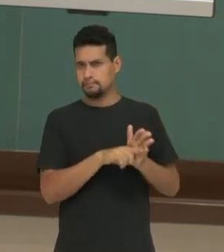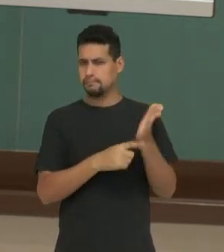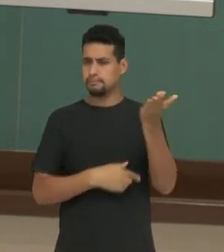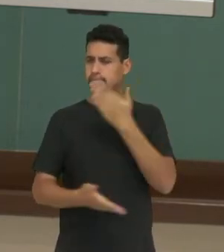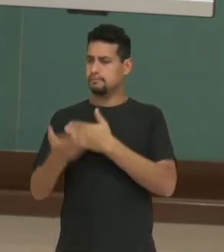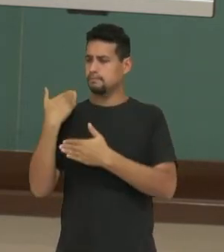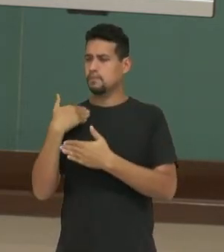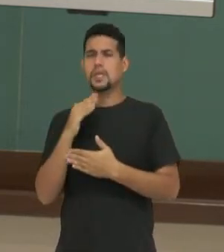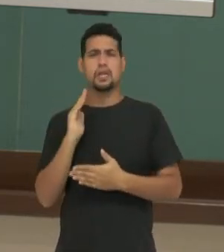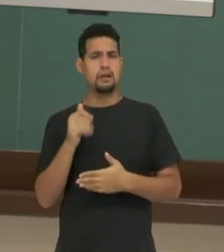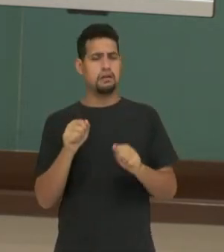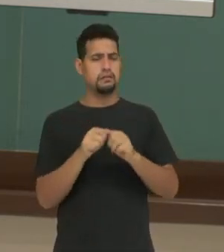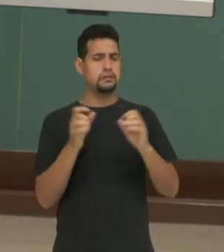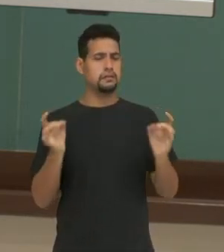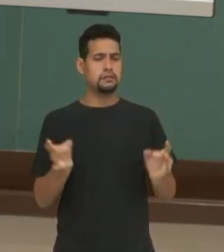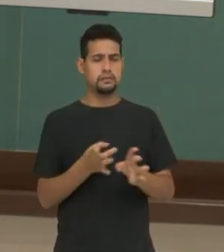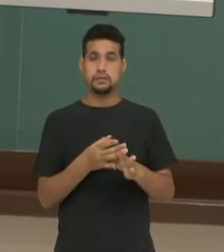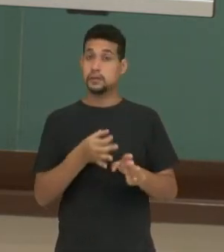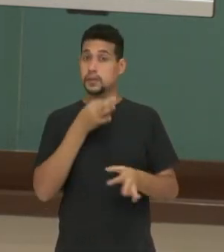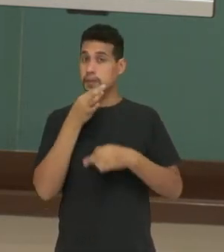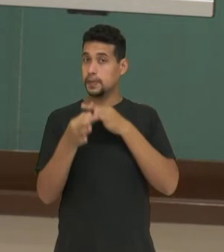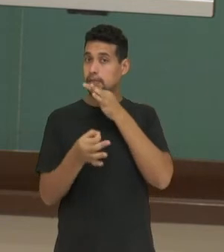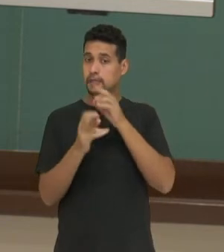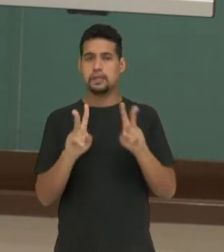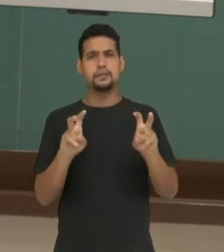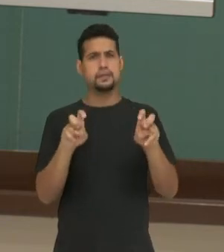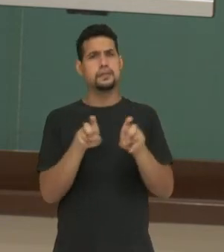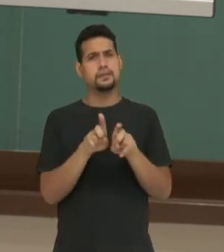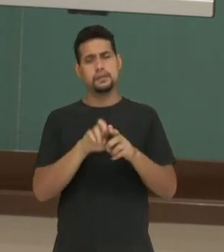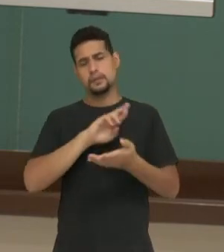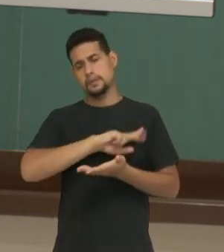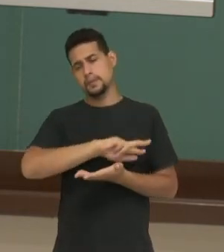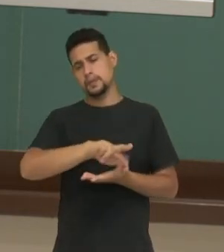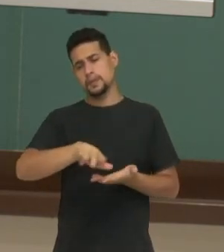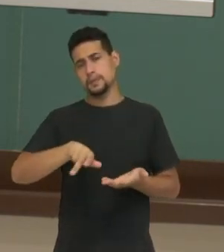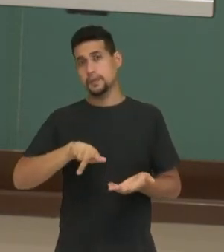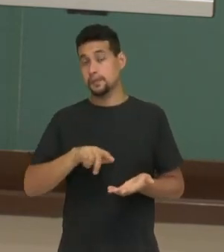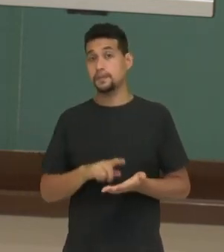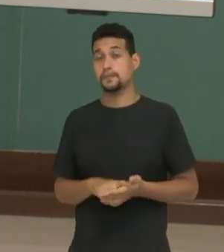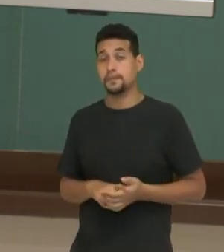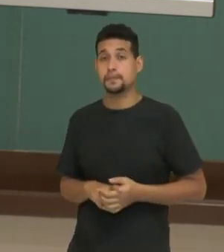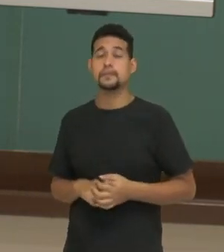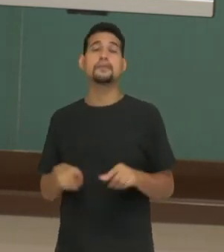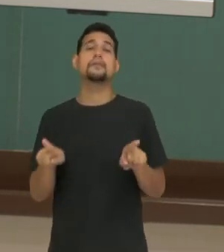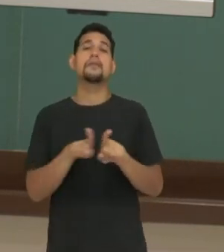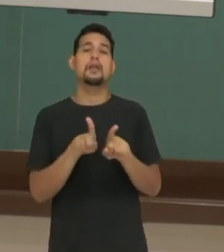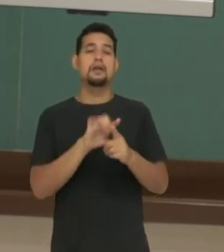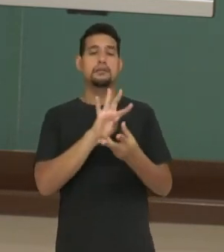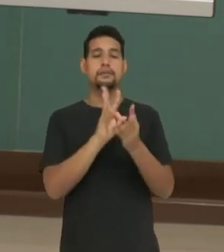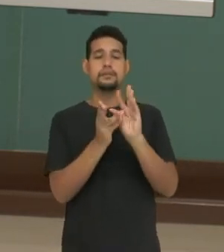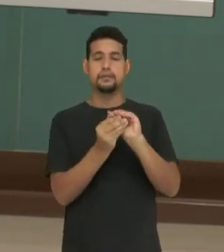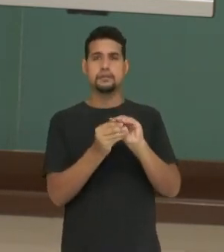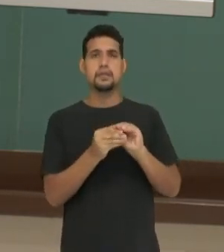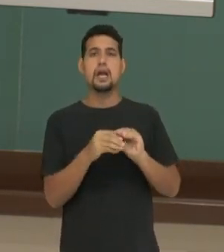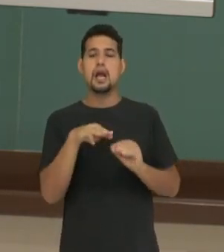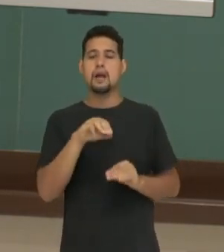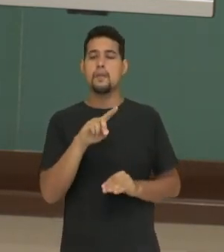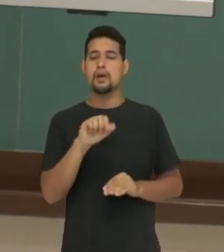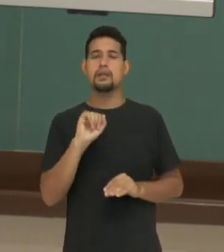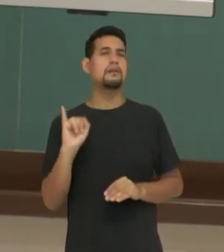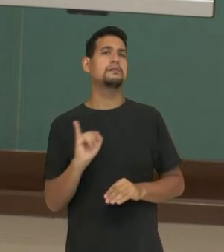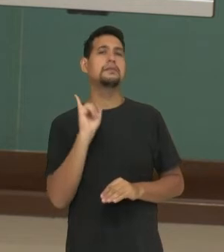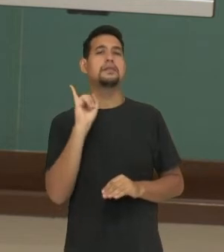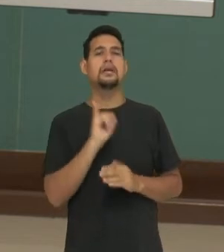anteriormente realizadas, a opinião de especialistas no assunto e por aí vai. E, para a conclusão, a moda é importante na busca